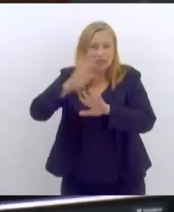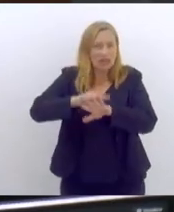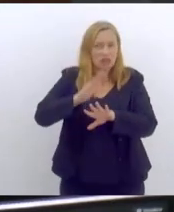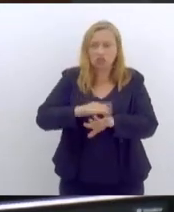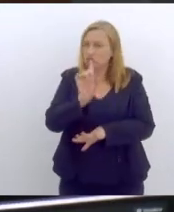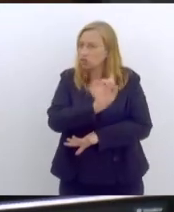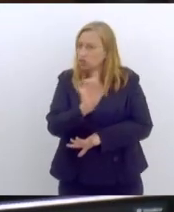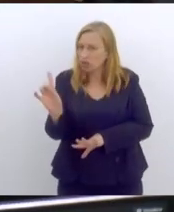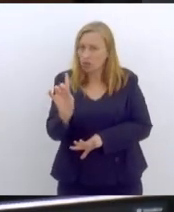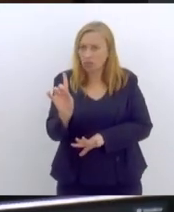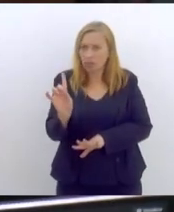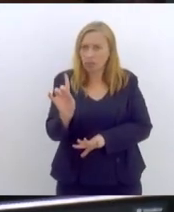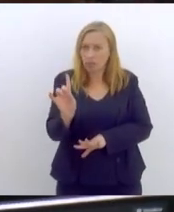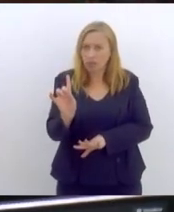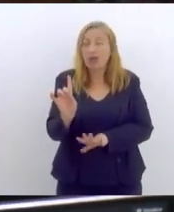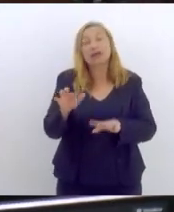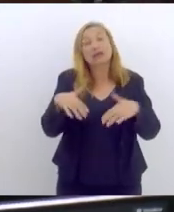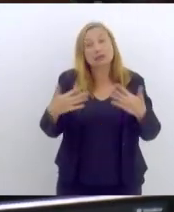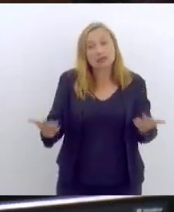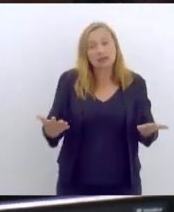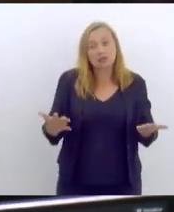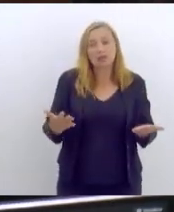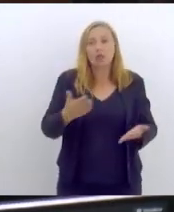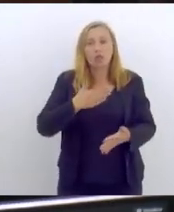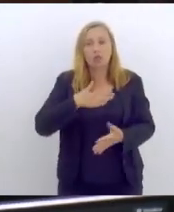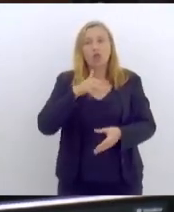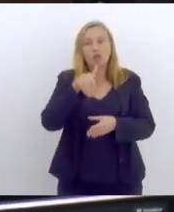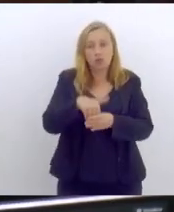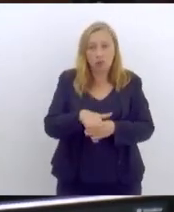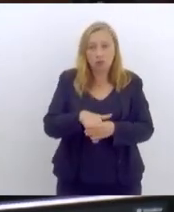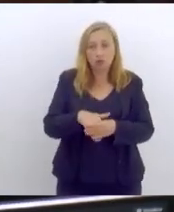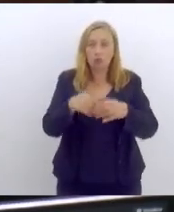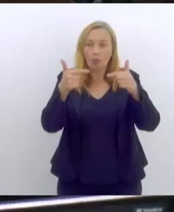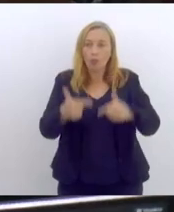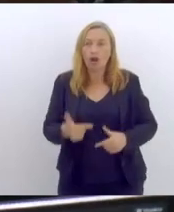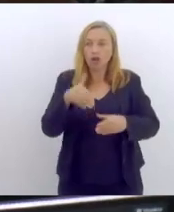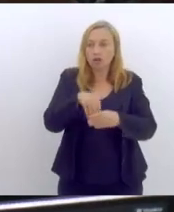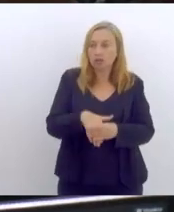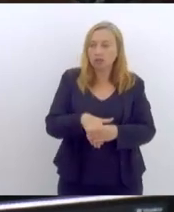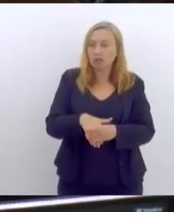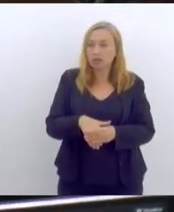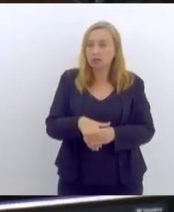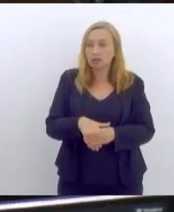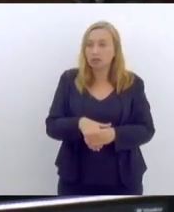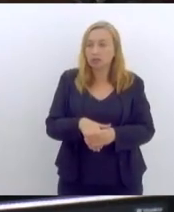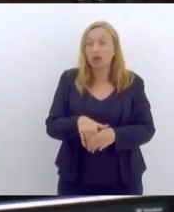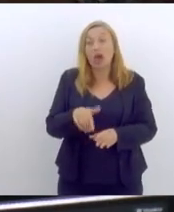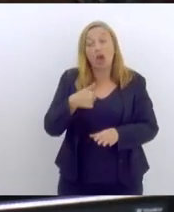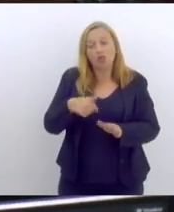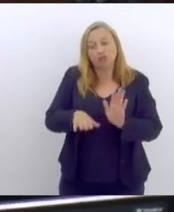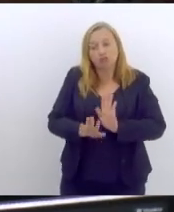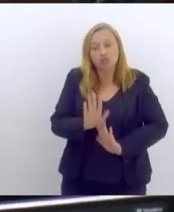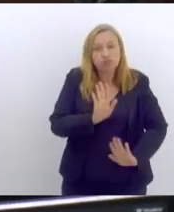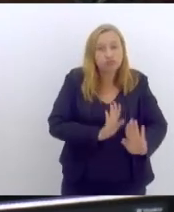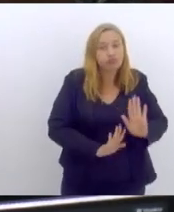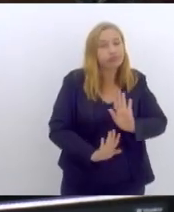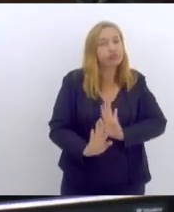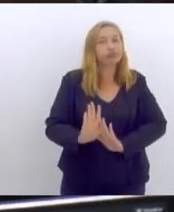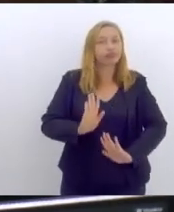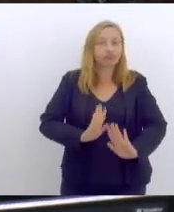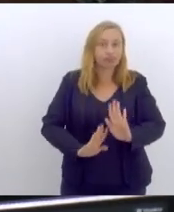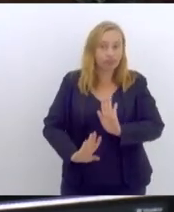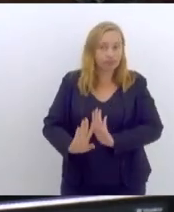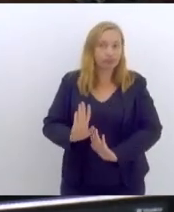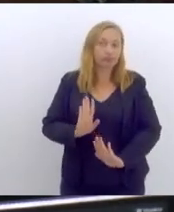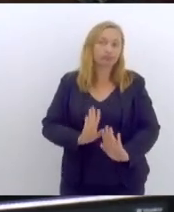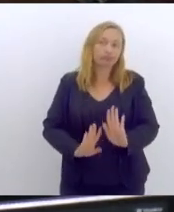é motivo. Então, por exemplo, o meu voto em abstenção é porque eu tomo muito cuidado, né? A gente